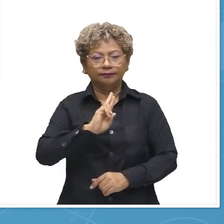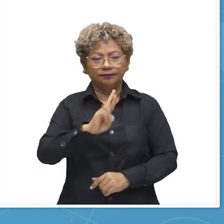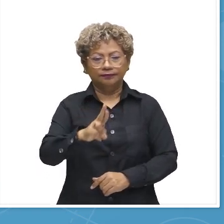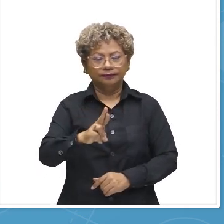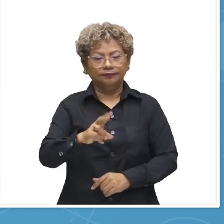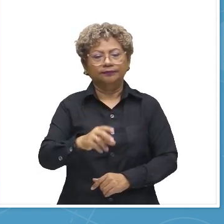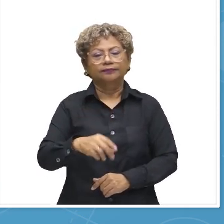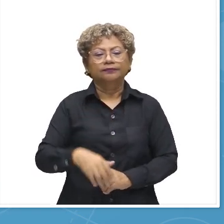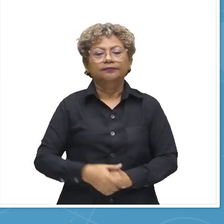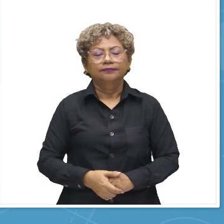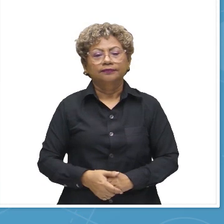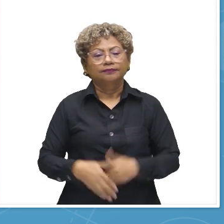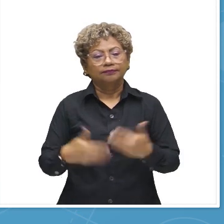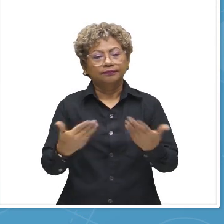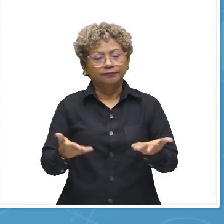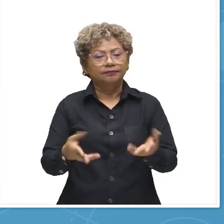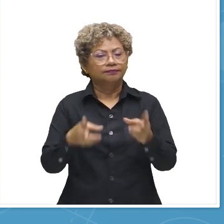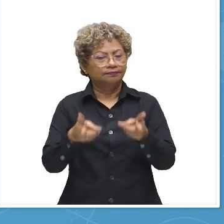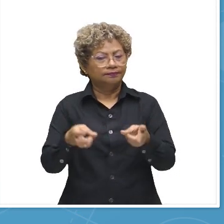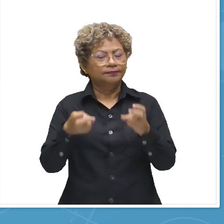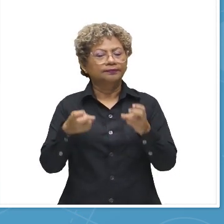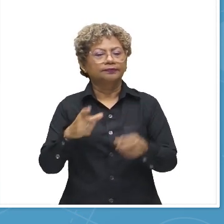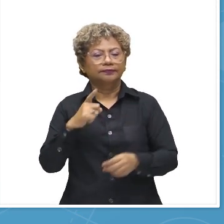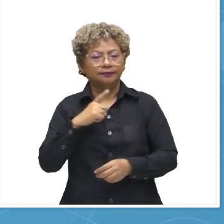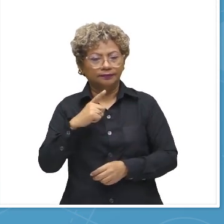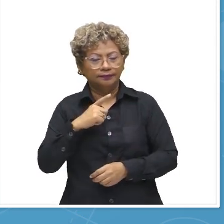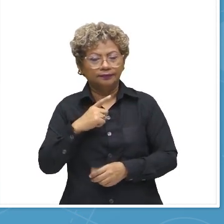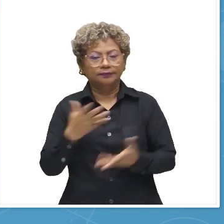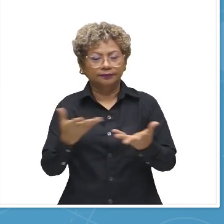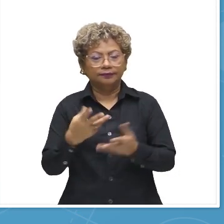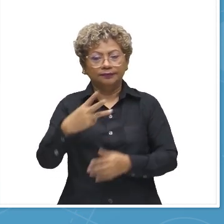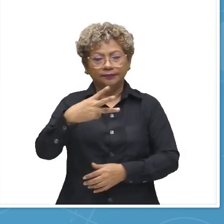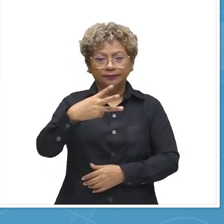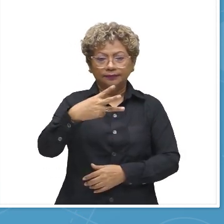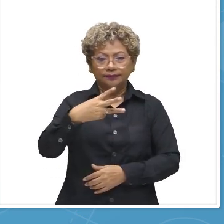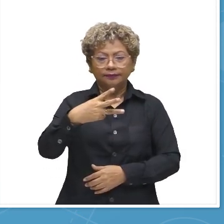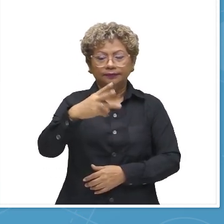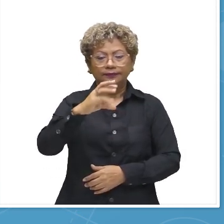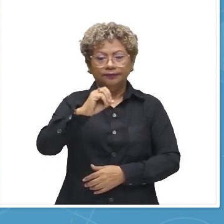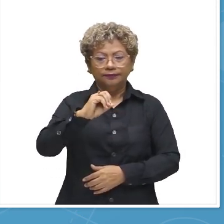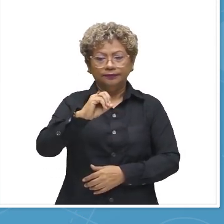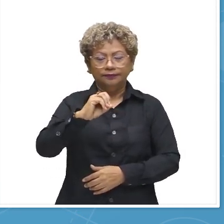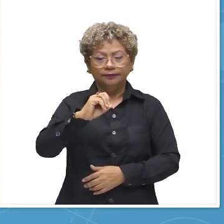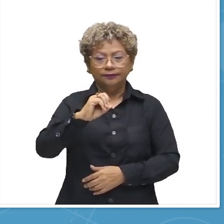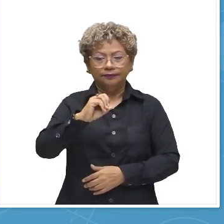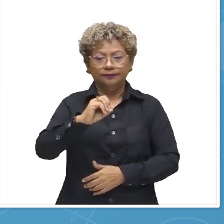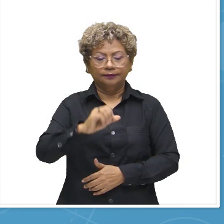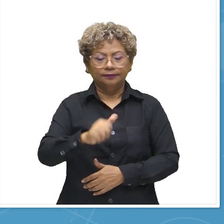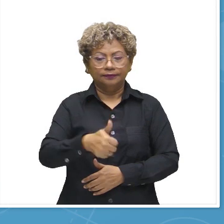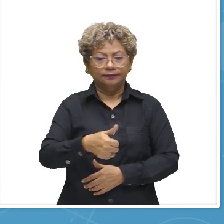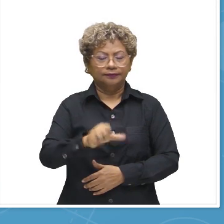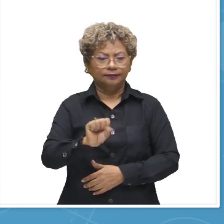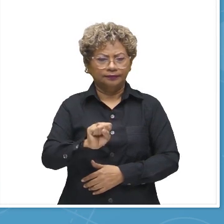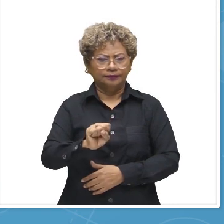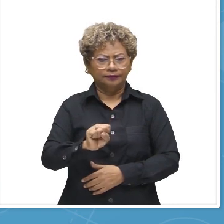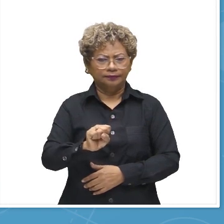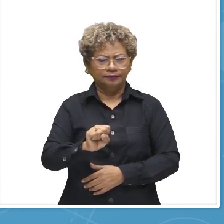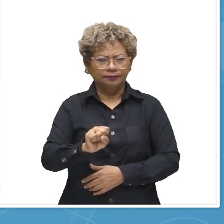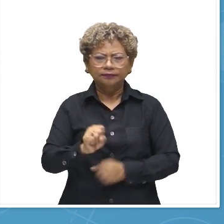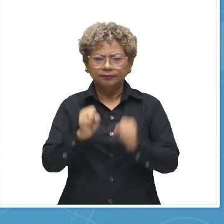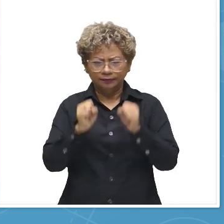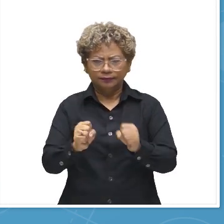18. Ok? Então vejam que agora eu tenho 30 sobre 18. Mas eu consigo dividir